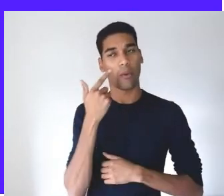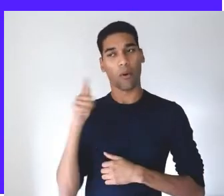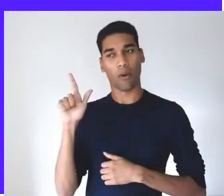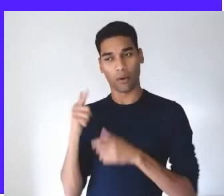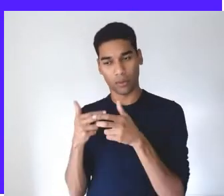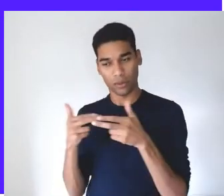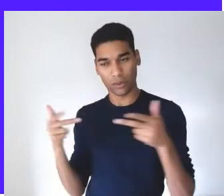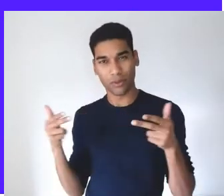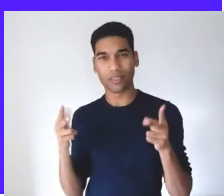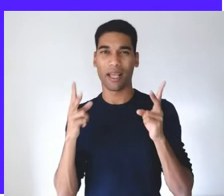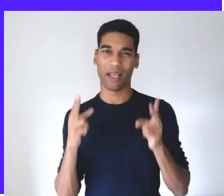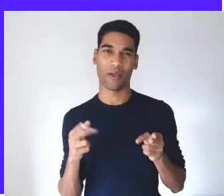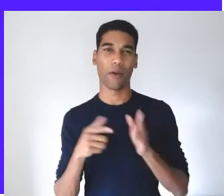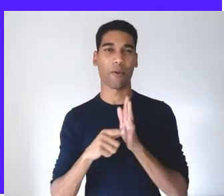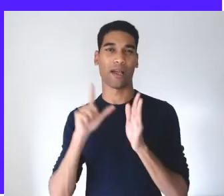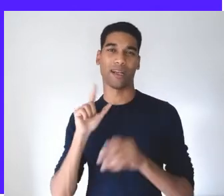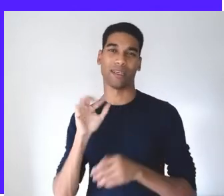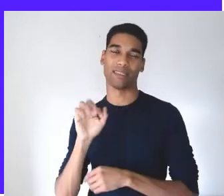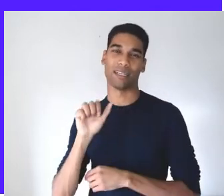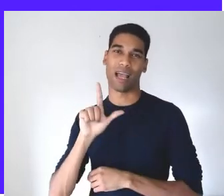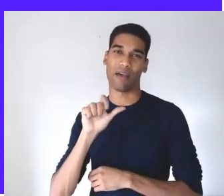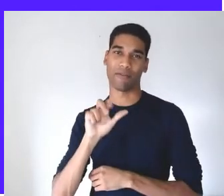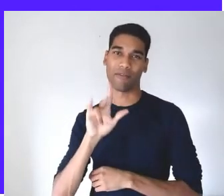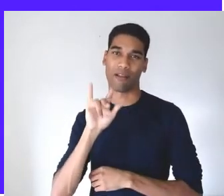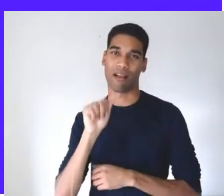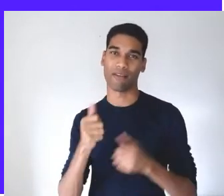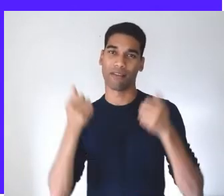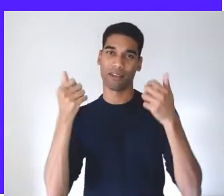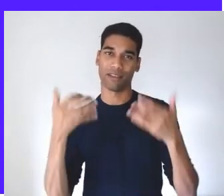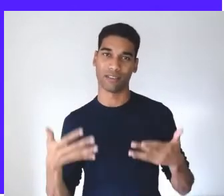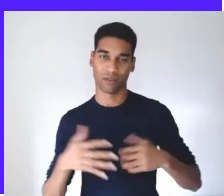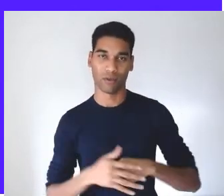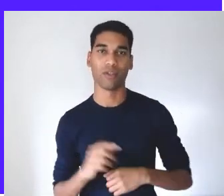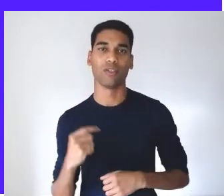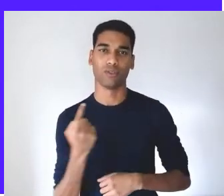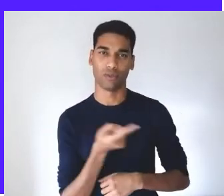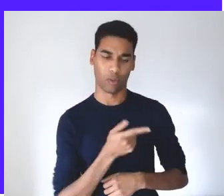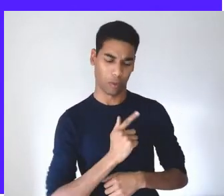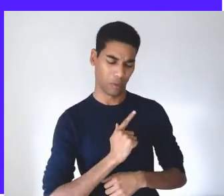assim, os nossos vieses todos nós temos, né?